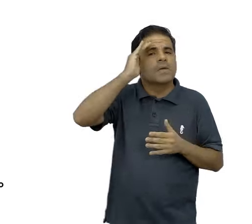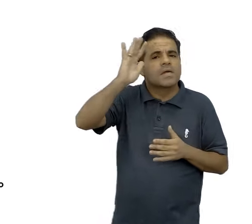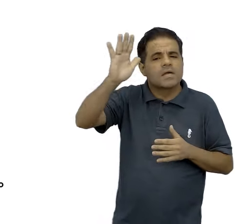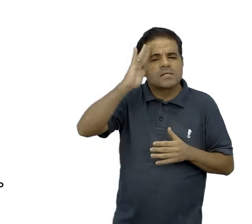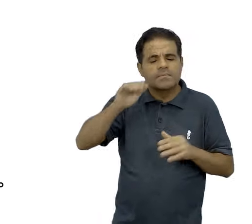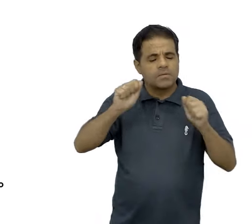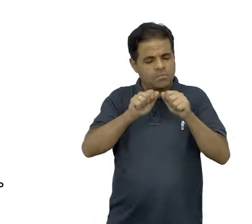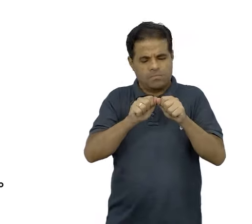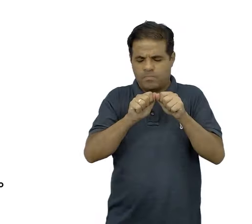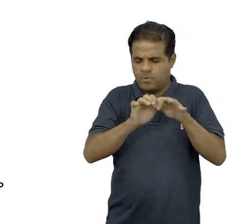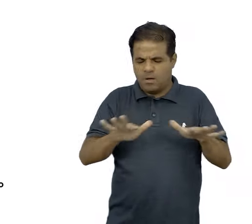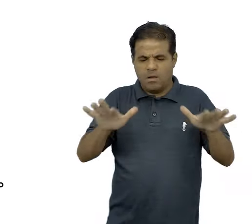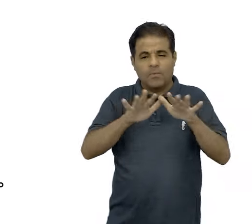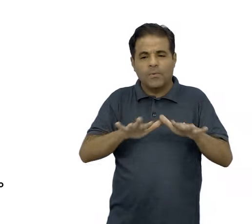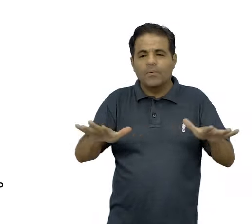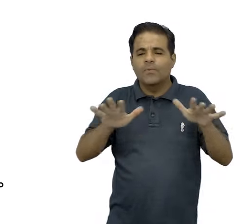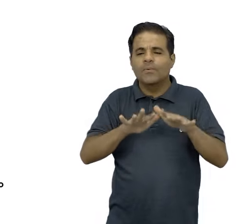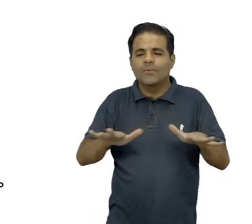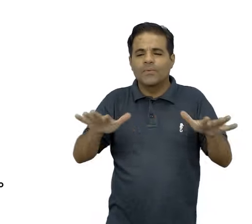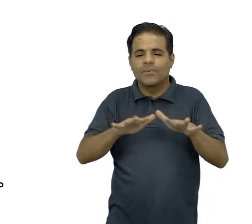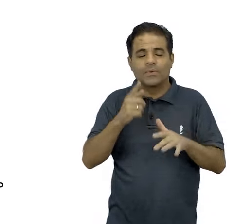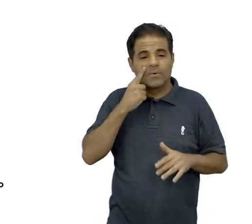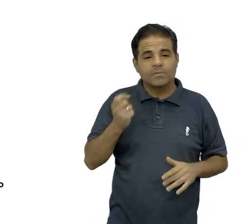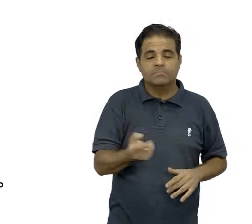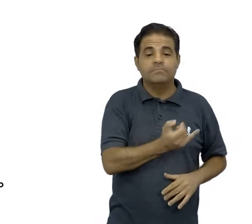pensamento aritmético e a quantificação,